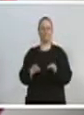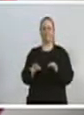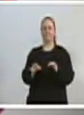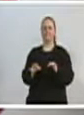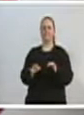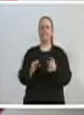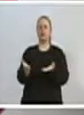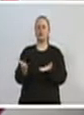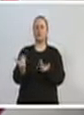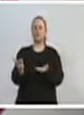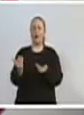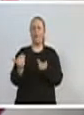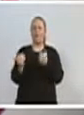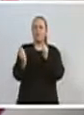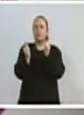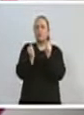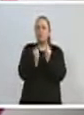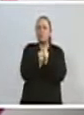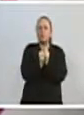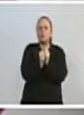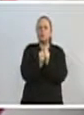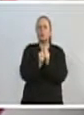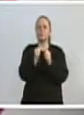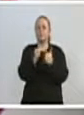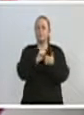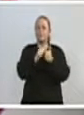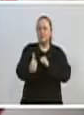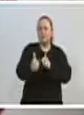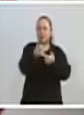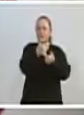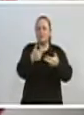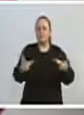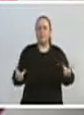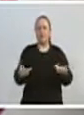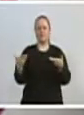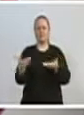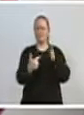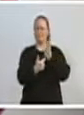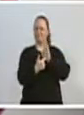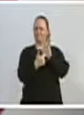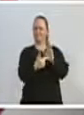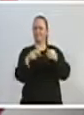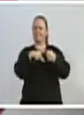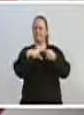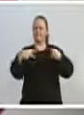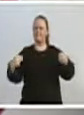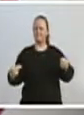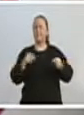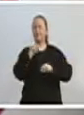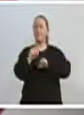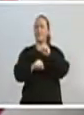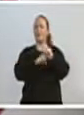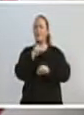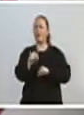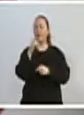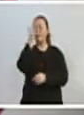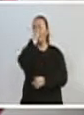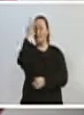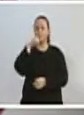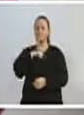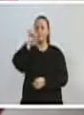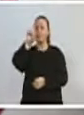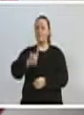através do esporte. E nesse exemplo clássico do paradesporto, onde dá oportunidade para as crianças que são portadoras de alguma